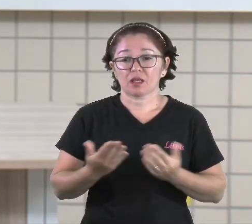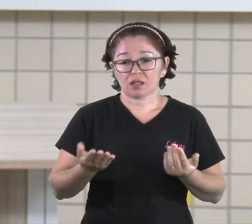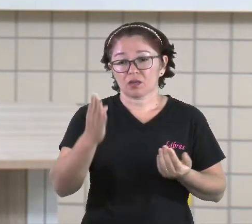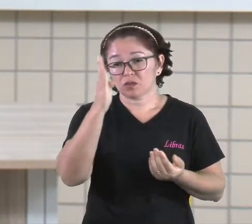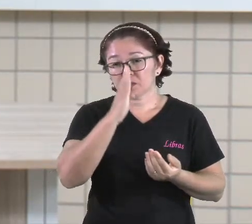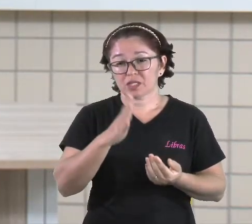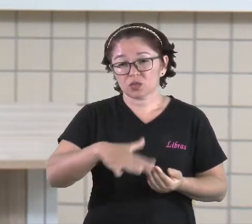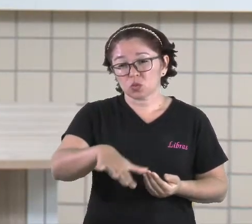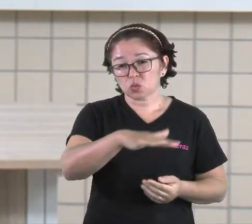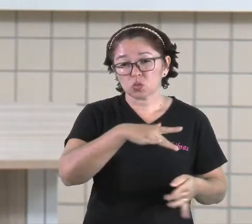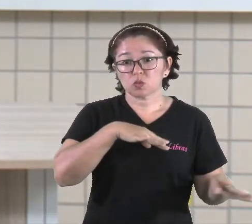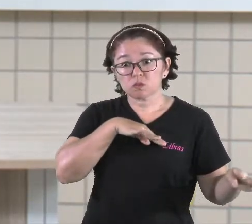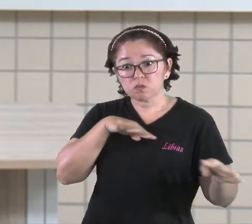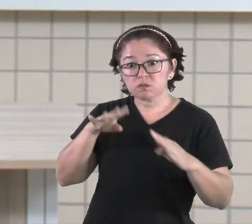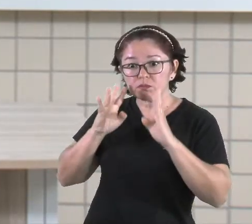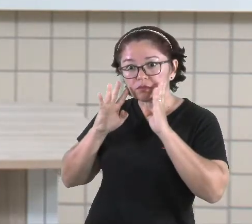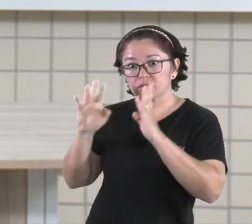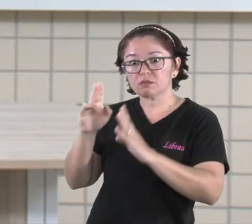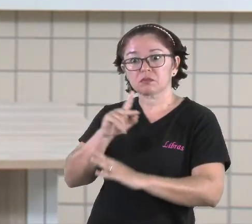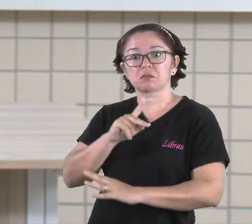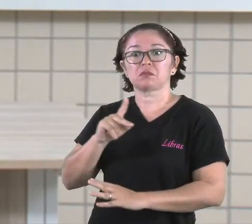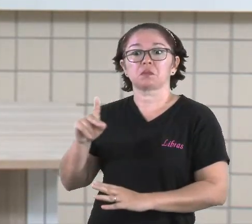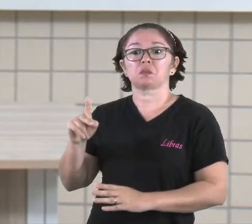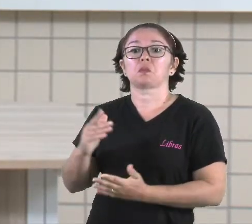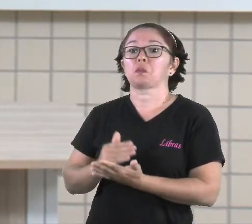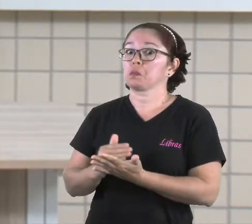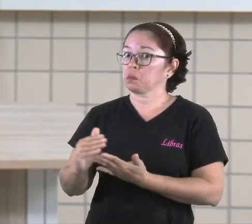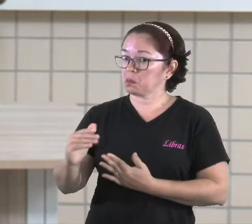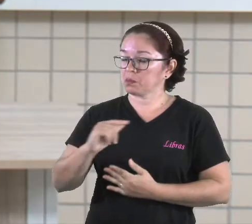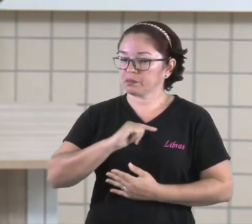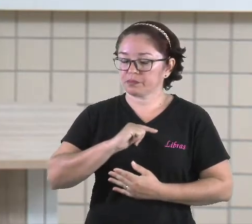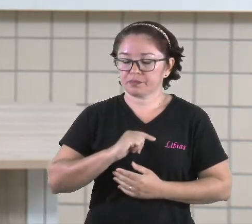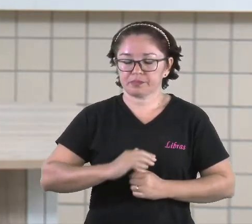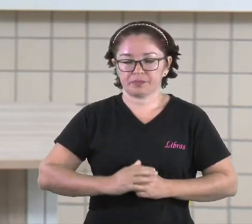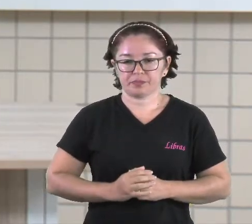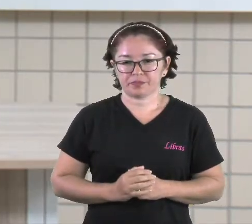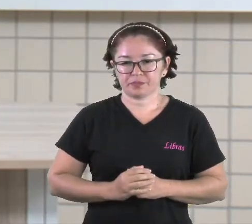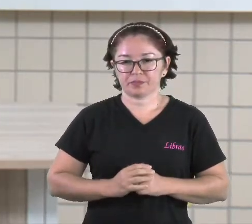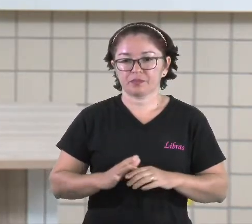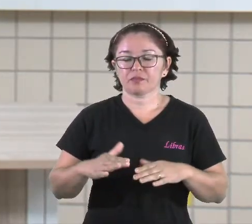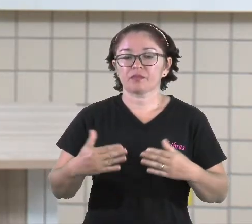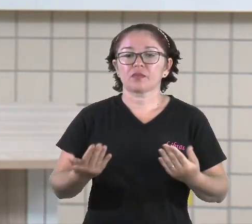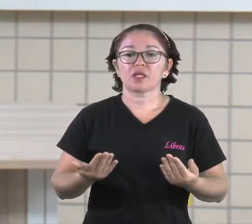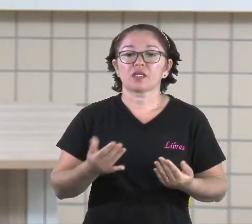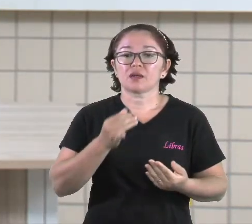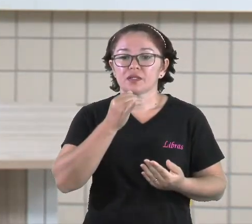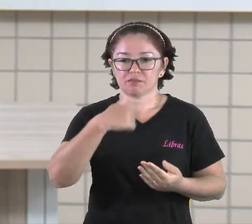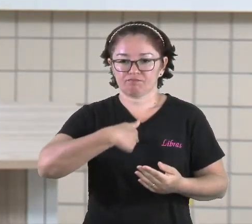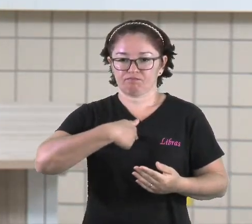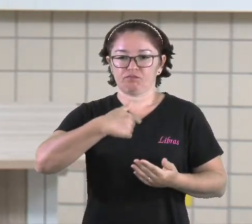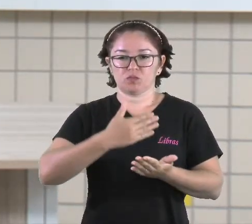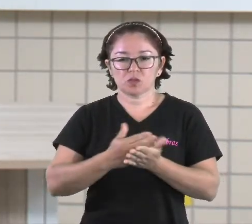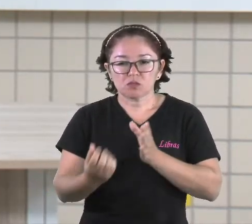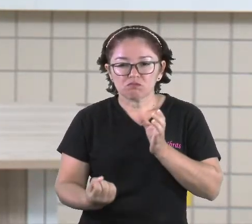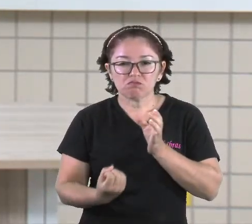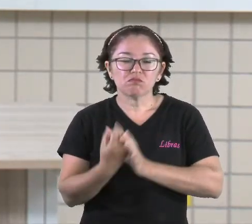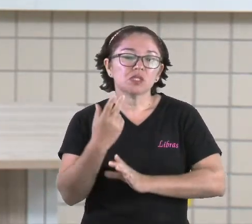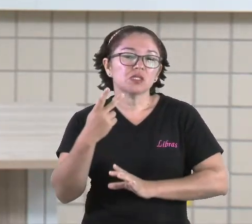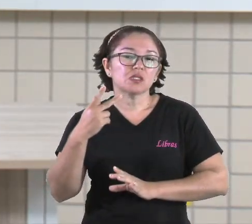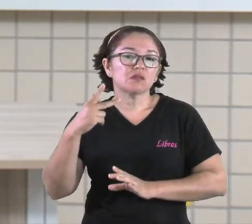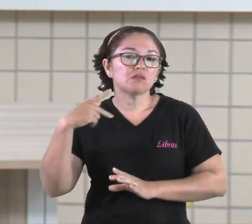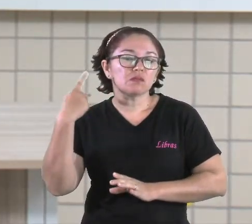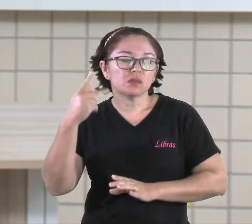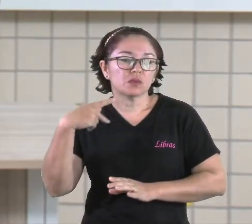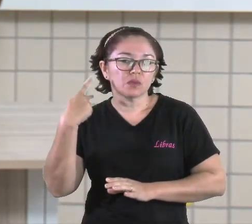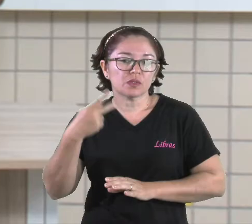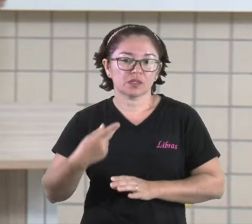no cenário político. As políticas trabalhistas que Getúlio Vargas implementou, principalmente que valorizaram os